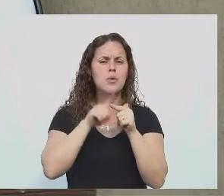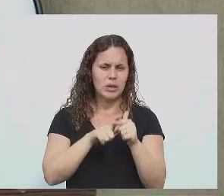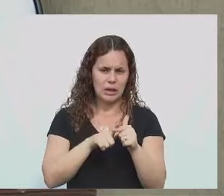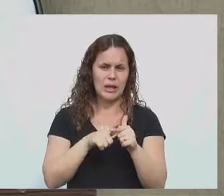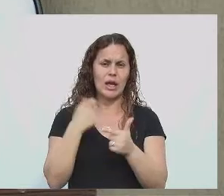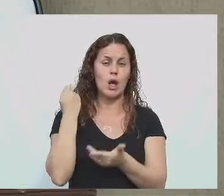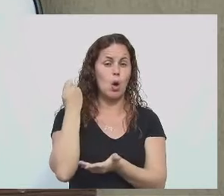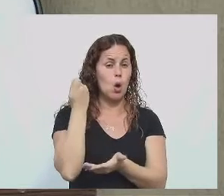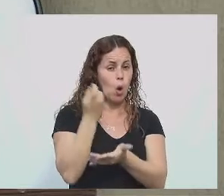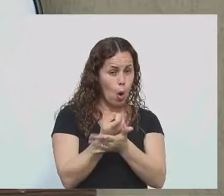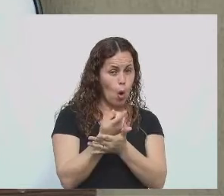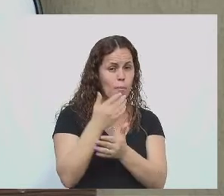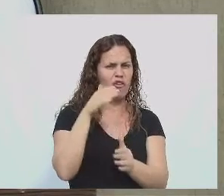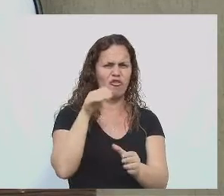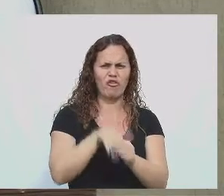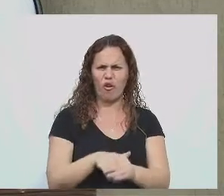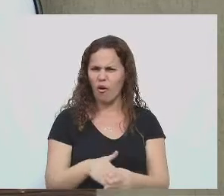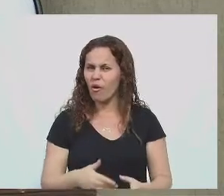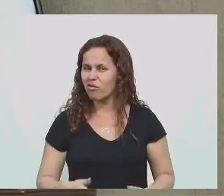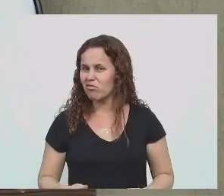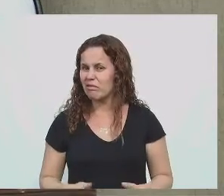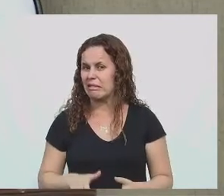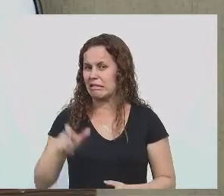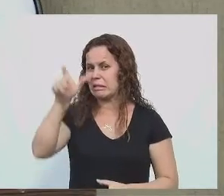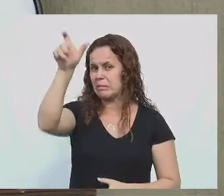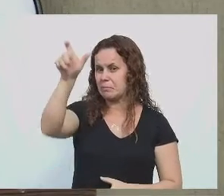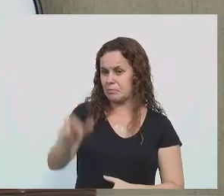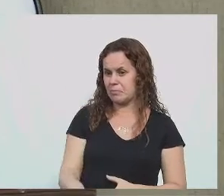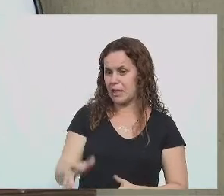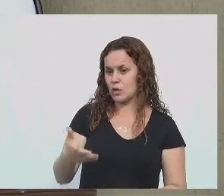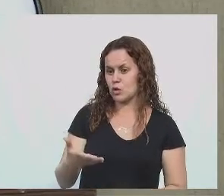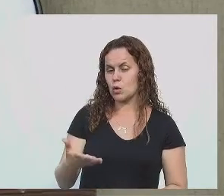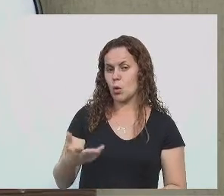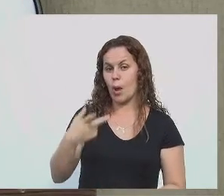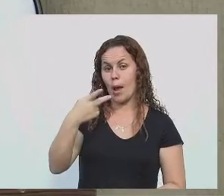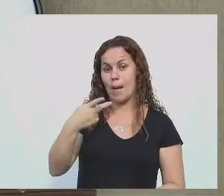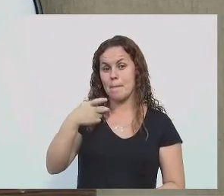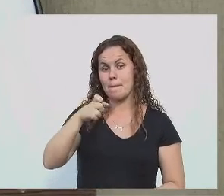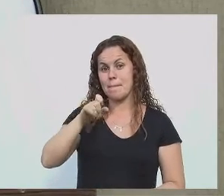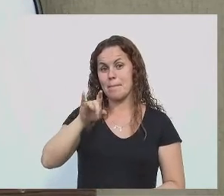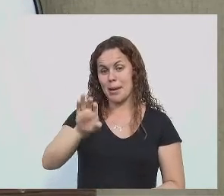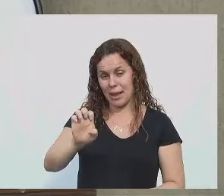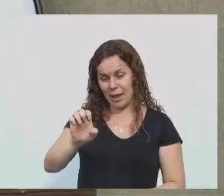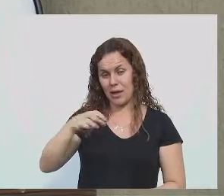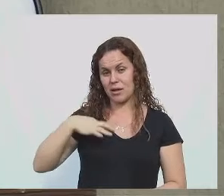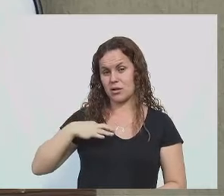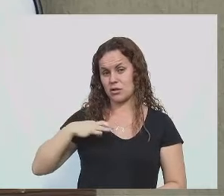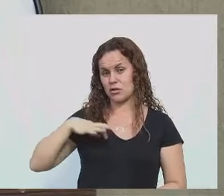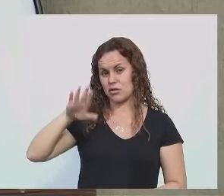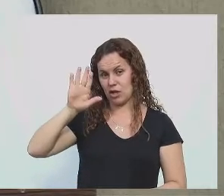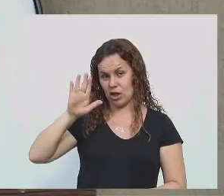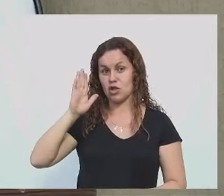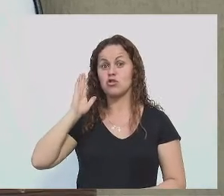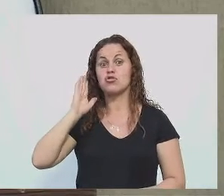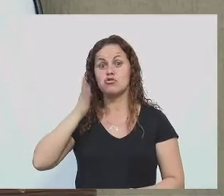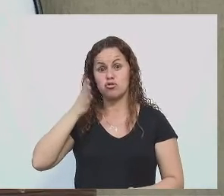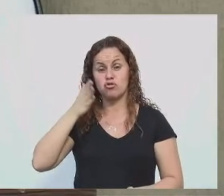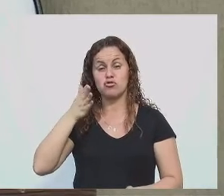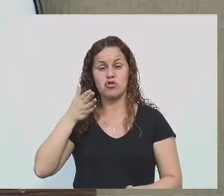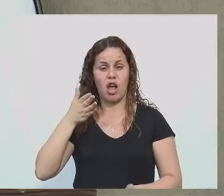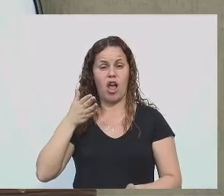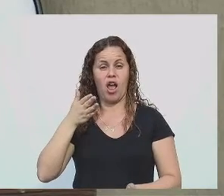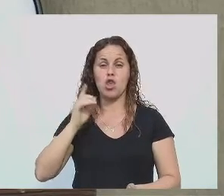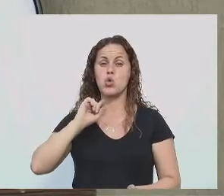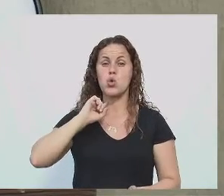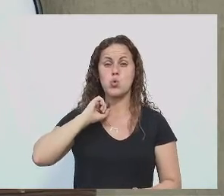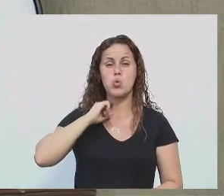compras de voto, que a pessoa, que aquele pré-candidato que entra ali para disputar uma eleição, já entra fazendo jogo